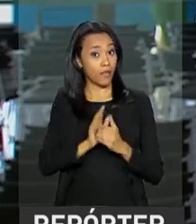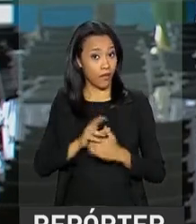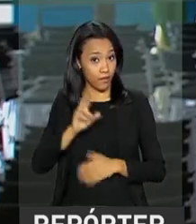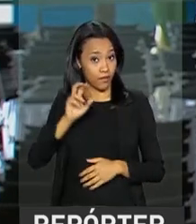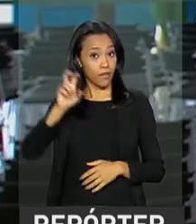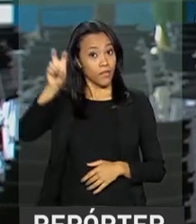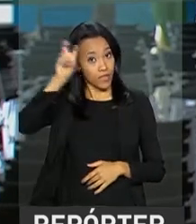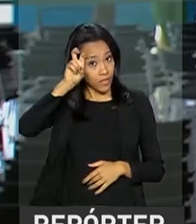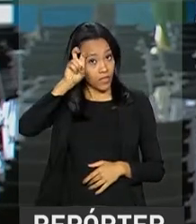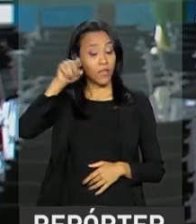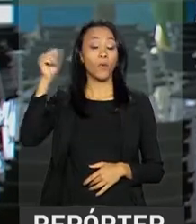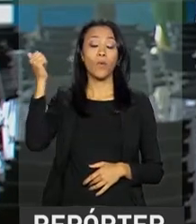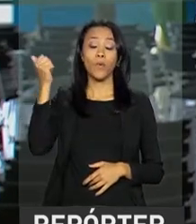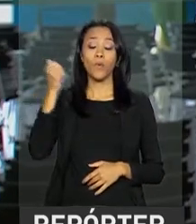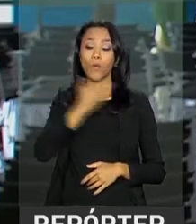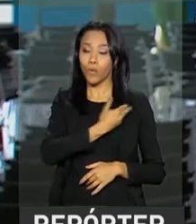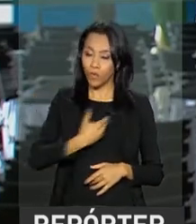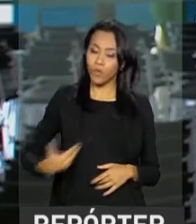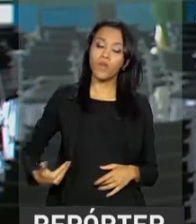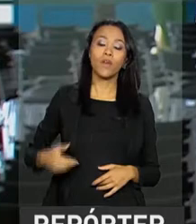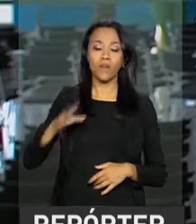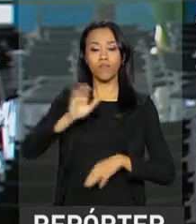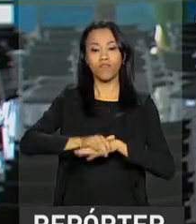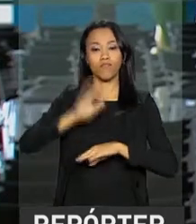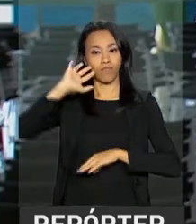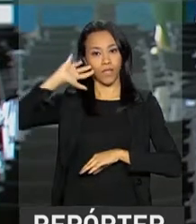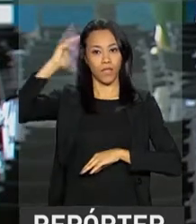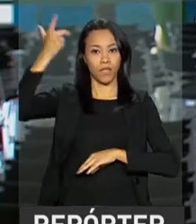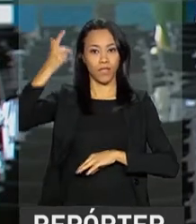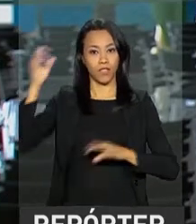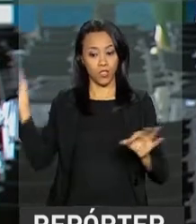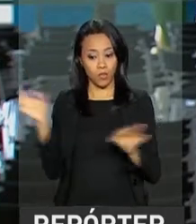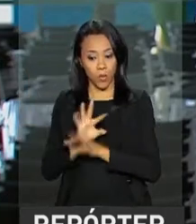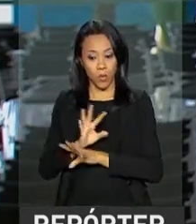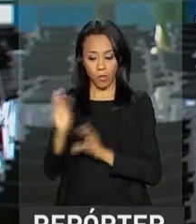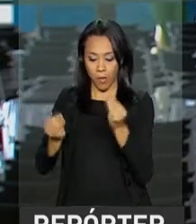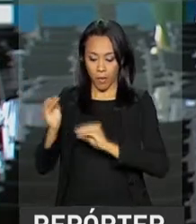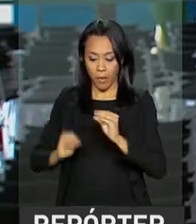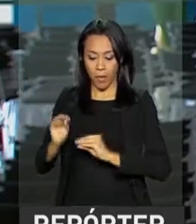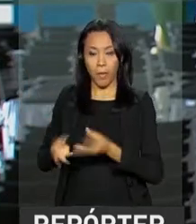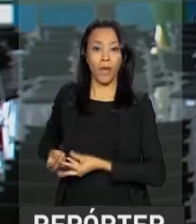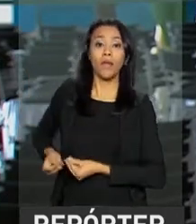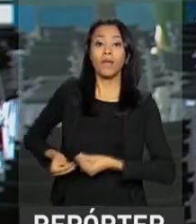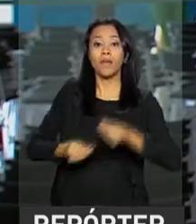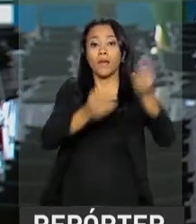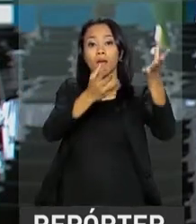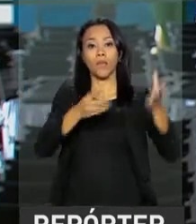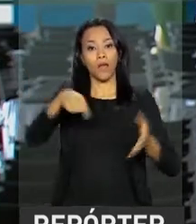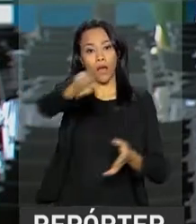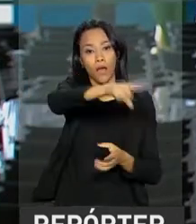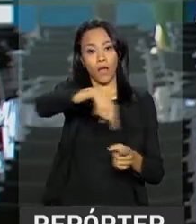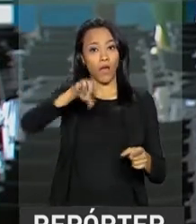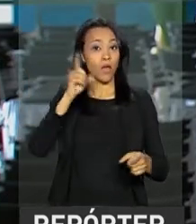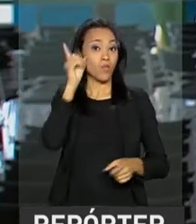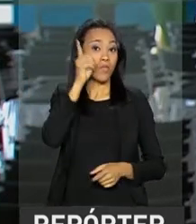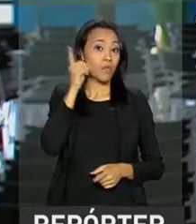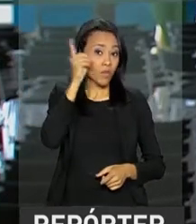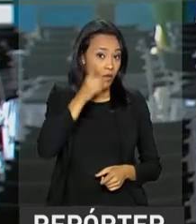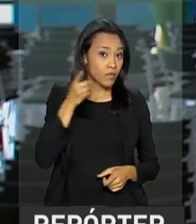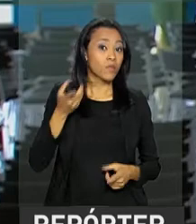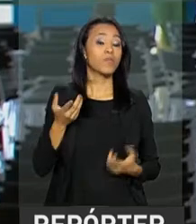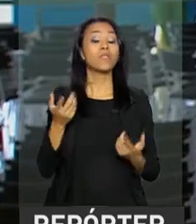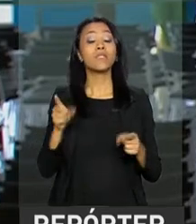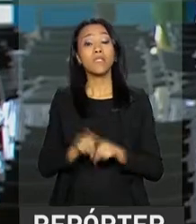governo deve fechar uma proposta para ser encaminhada para os deputados está prevista também para hoje às 6 da tarde uma